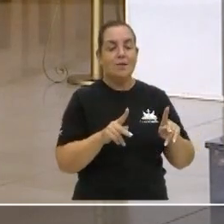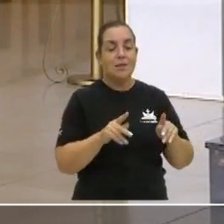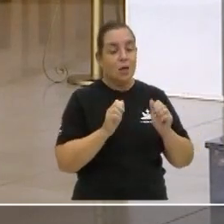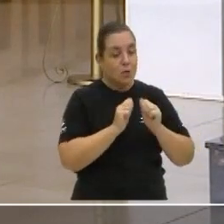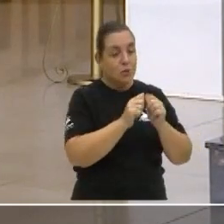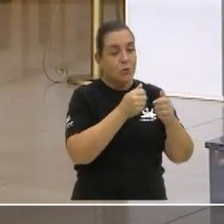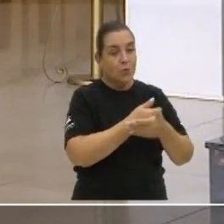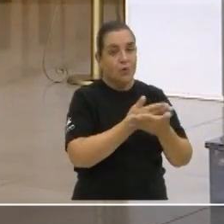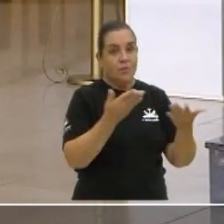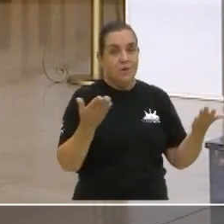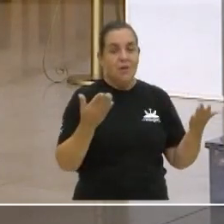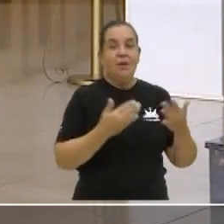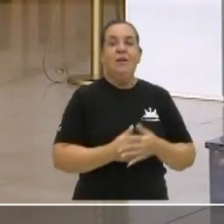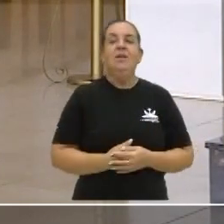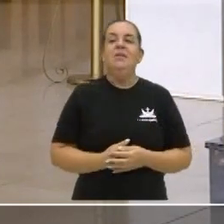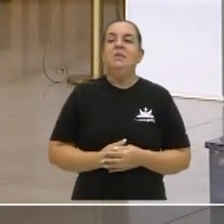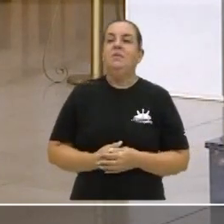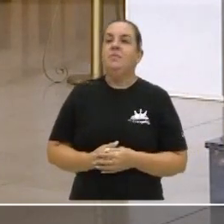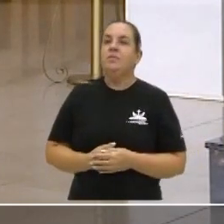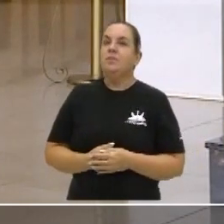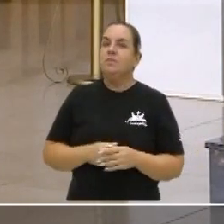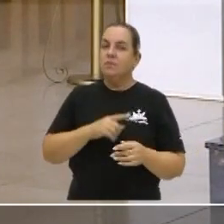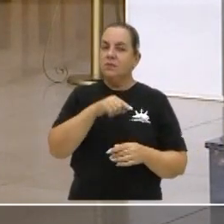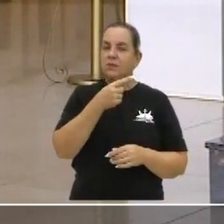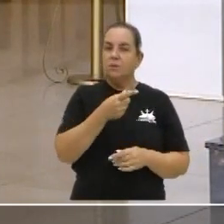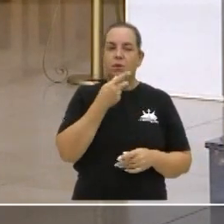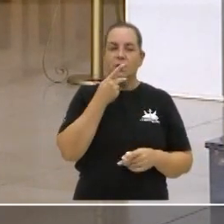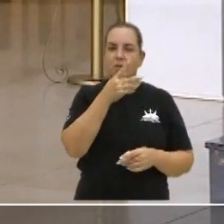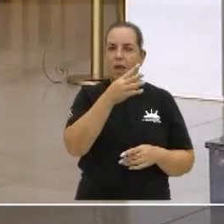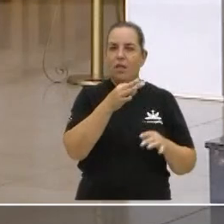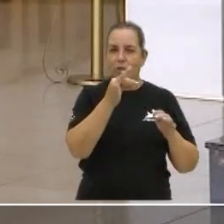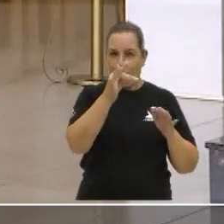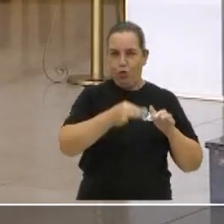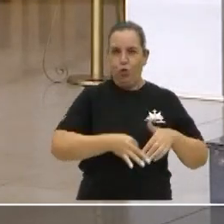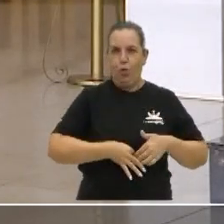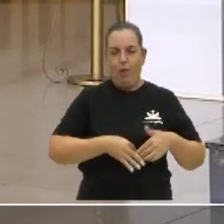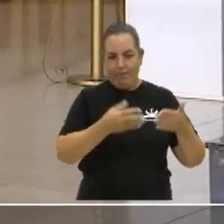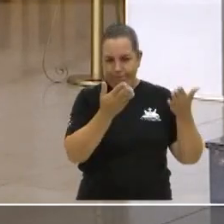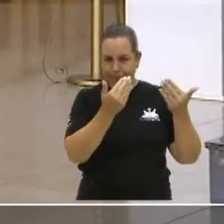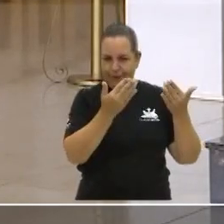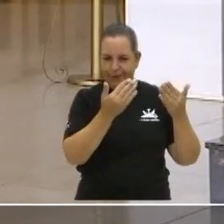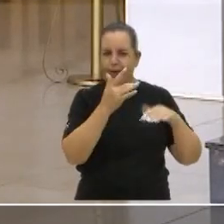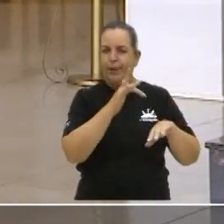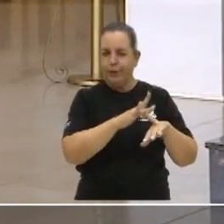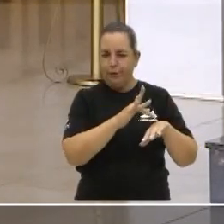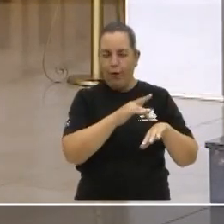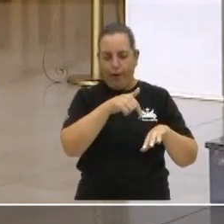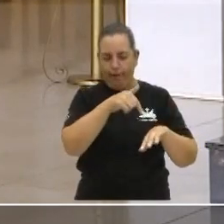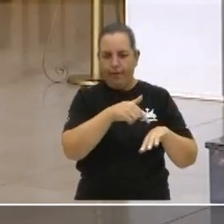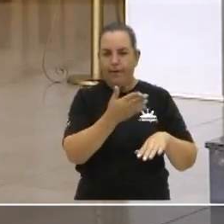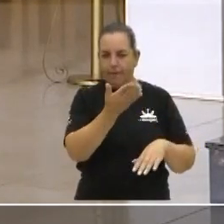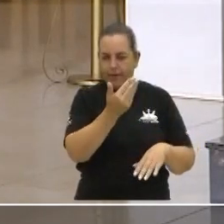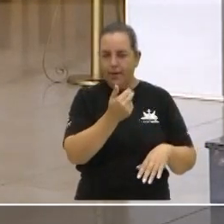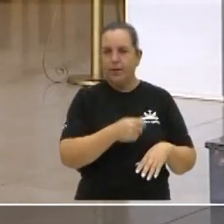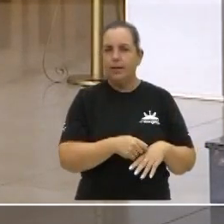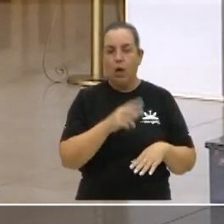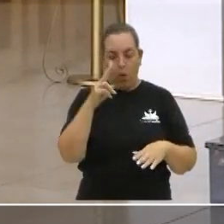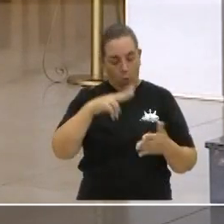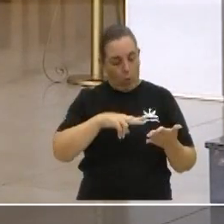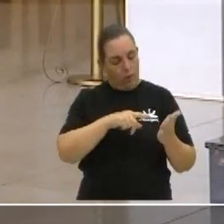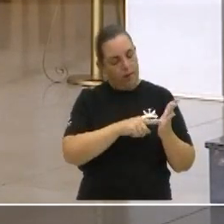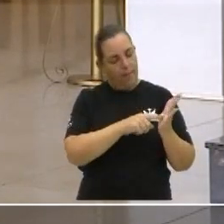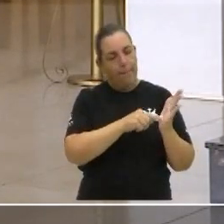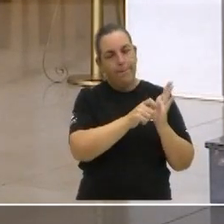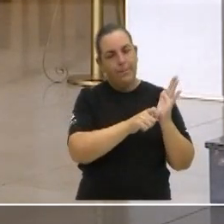esteja convosco. Depois disse a Tomé: põe o teu dedo aqui, olha as